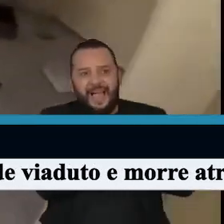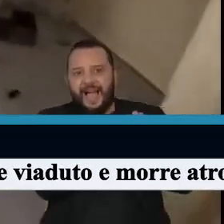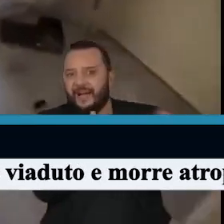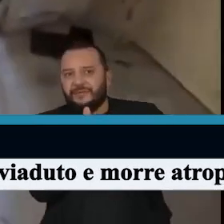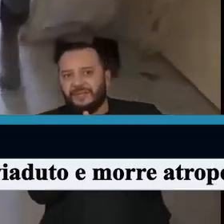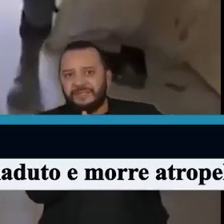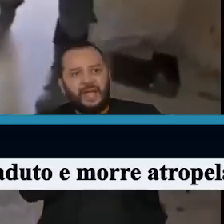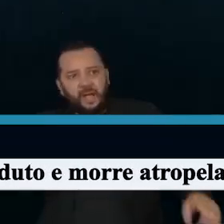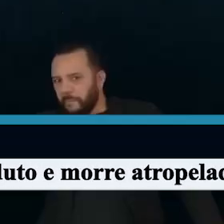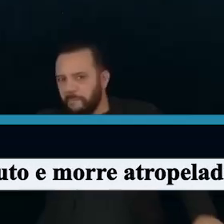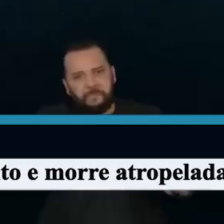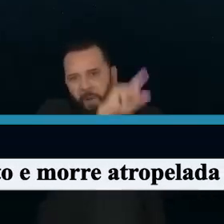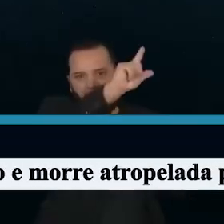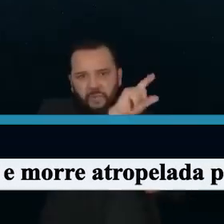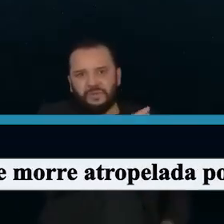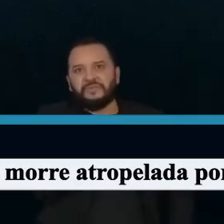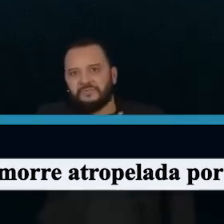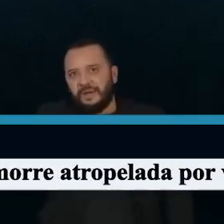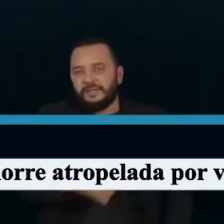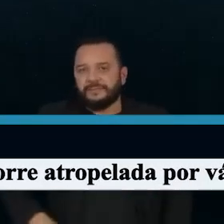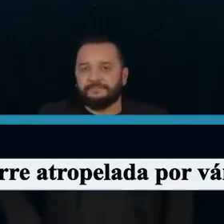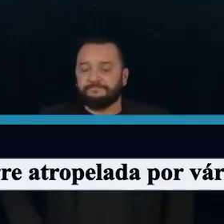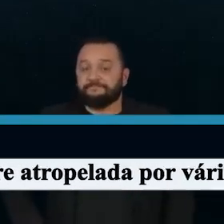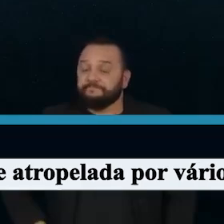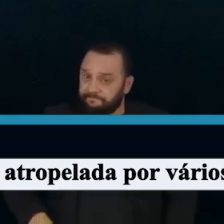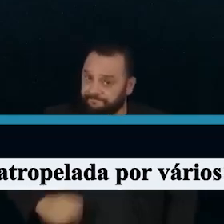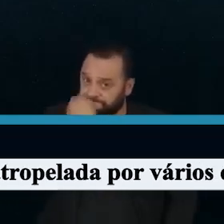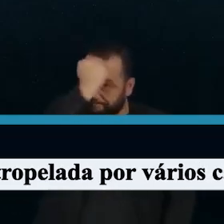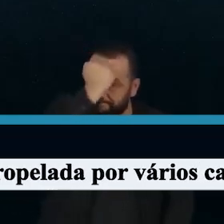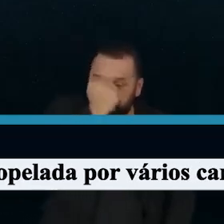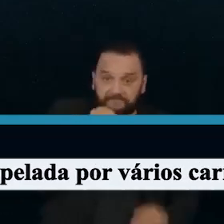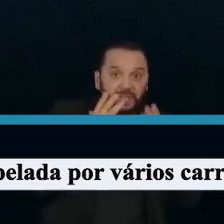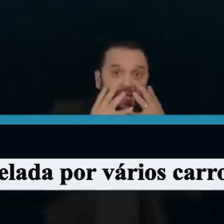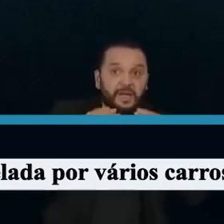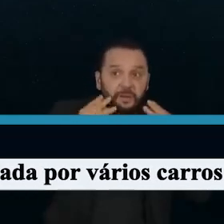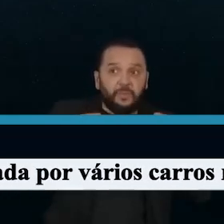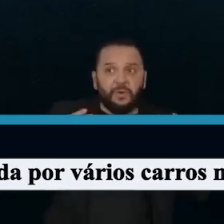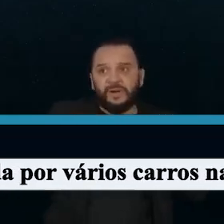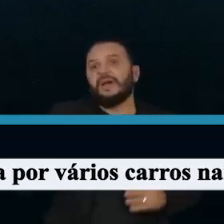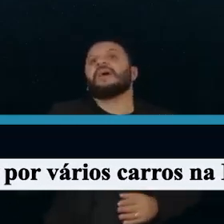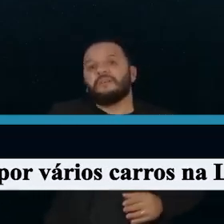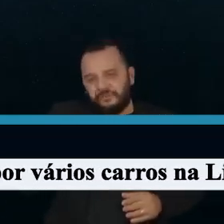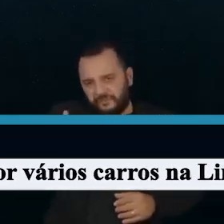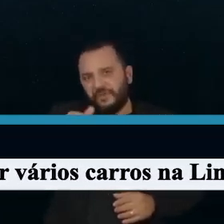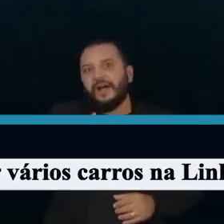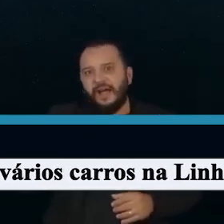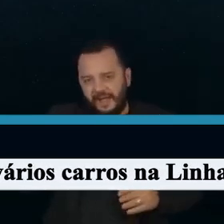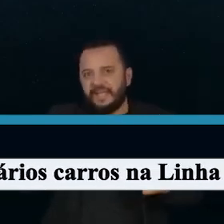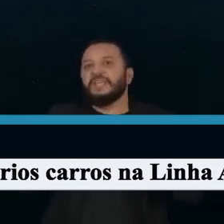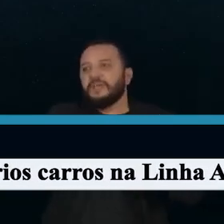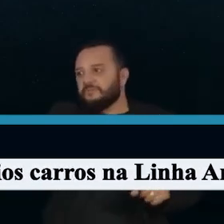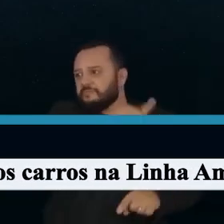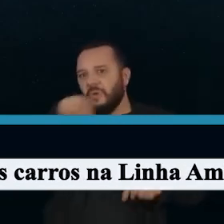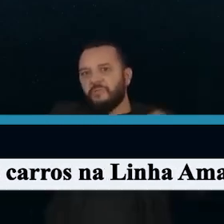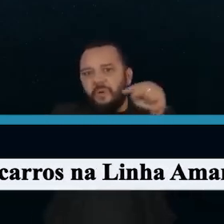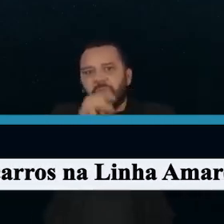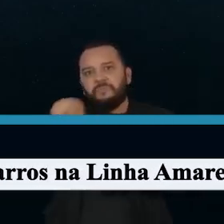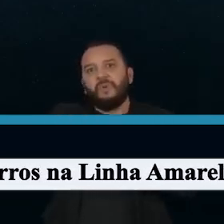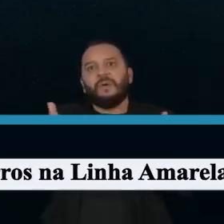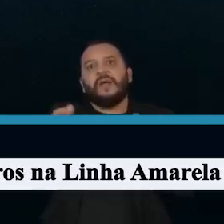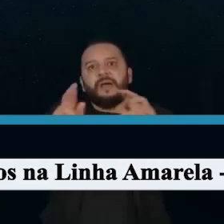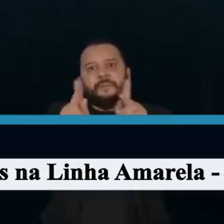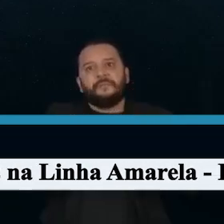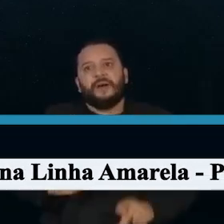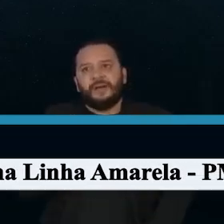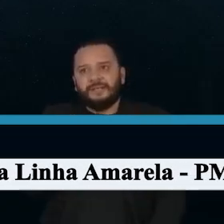expulsa à força. Já o Hezbollah diz que só vai parar os ataques contra Israel quando houver um cessar-fogo em